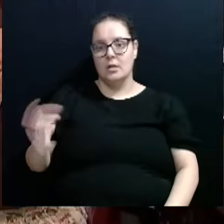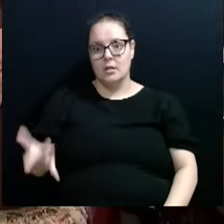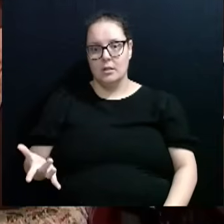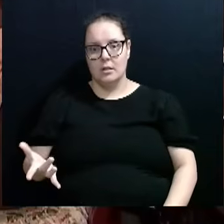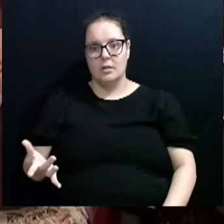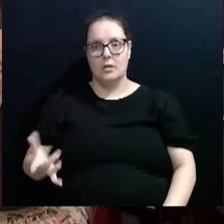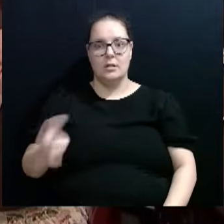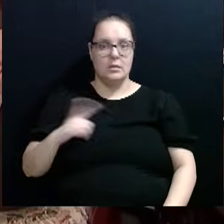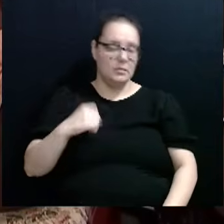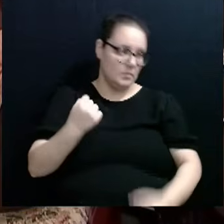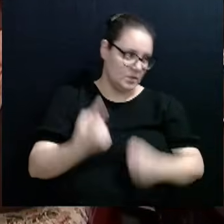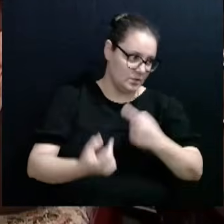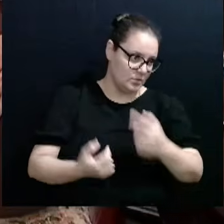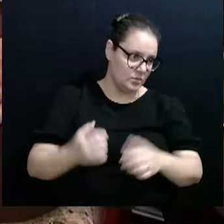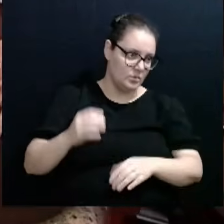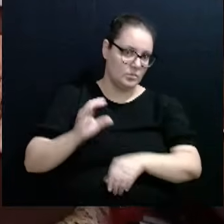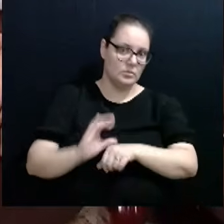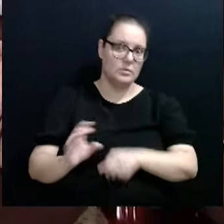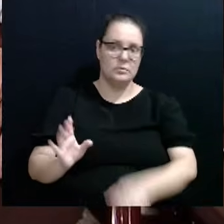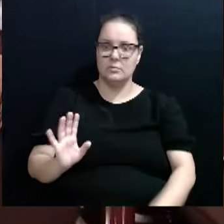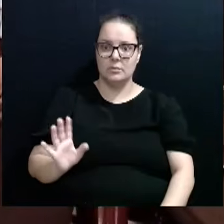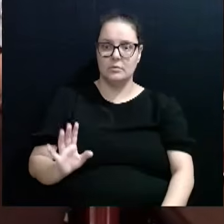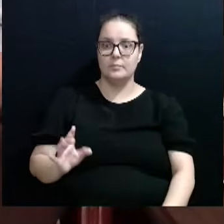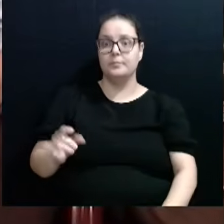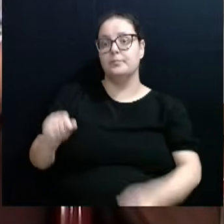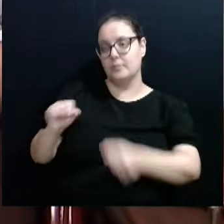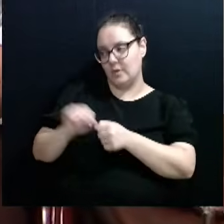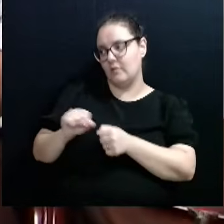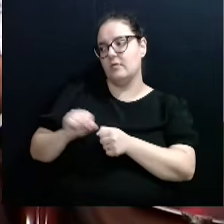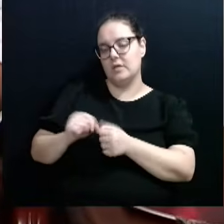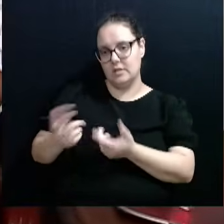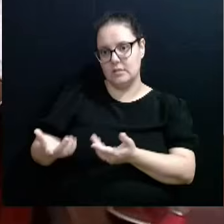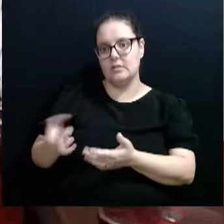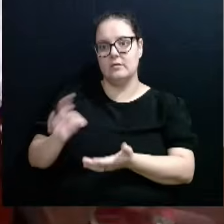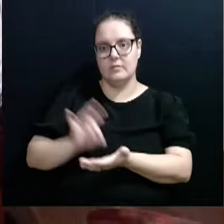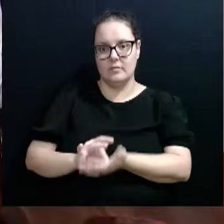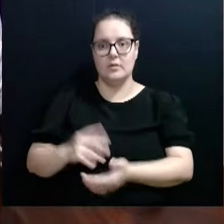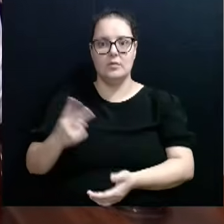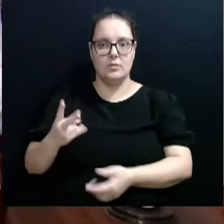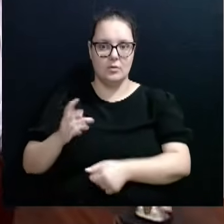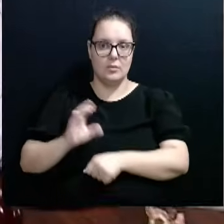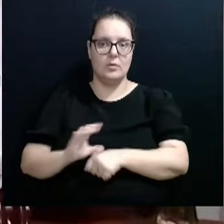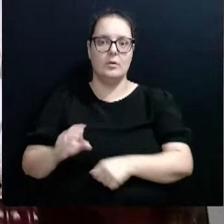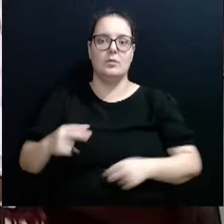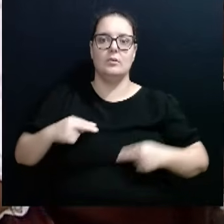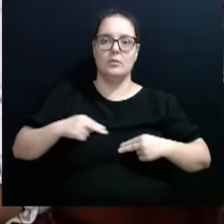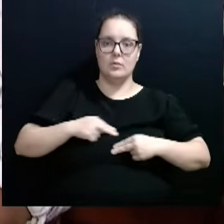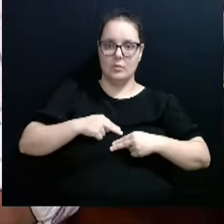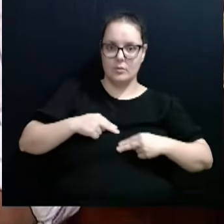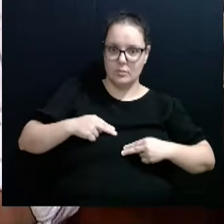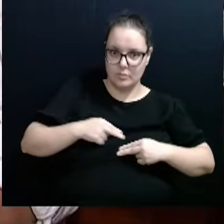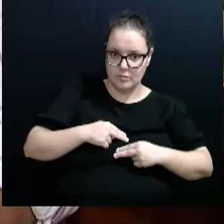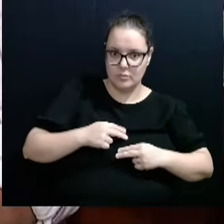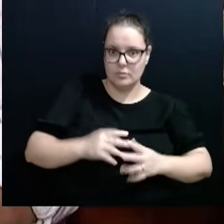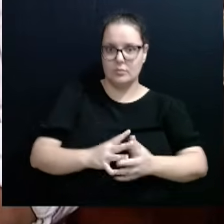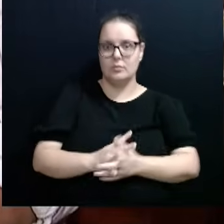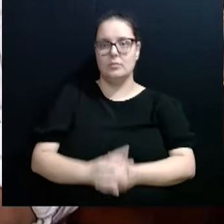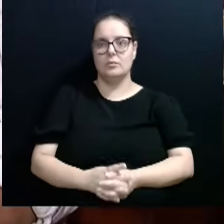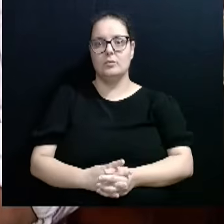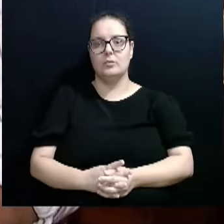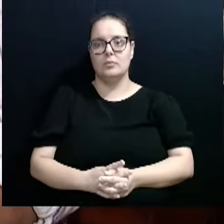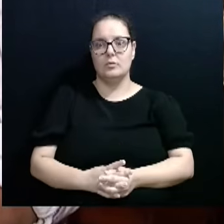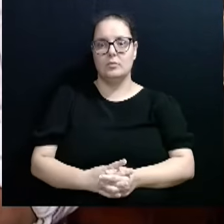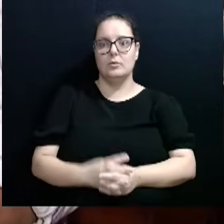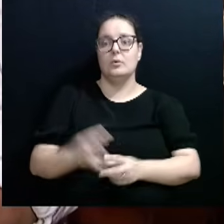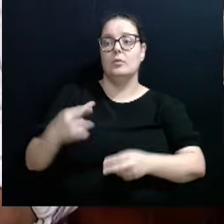não? Não, fiz. Na verdade, fiz 2 cursos no Sebrae, com uma questão uma vez era